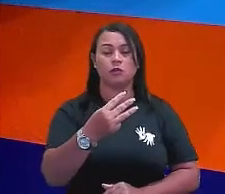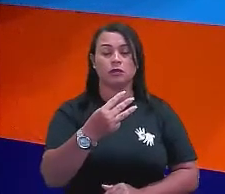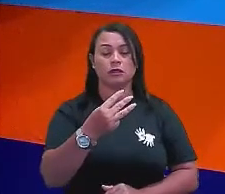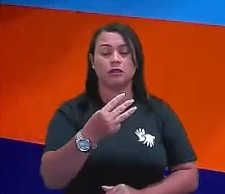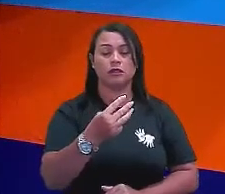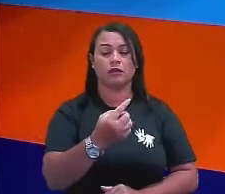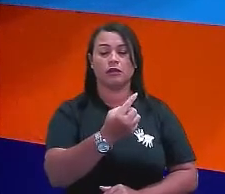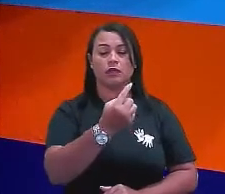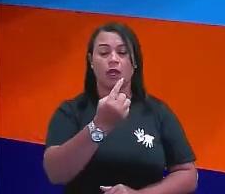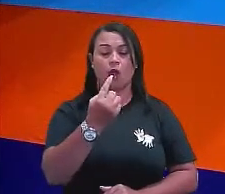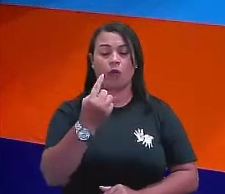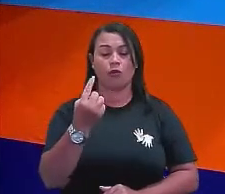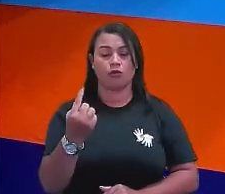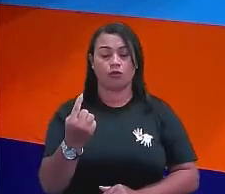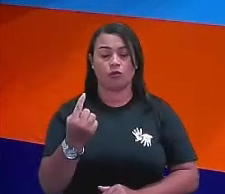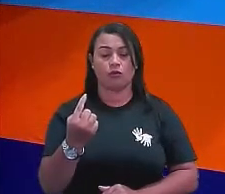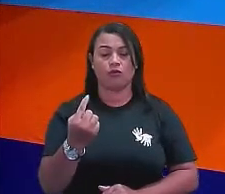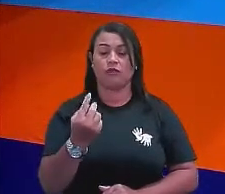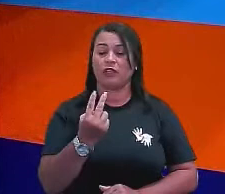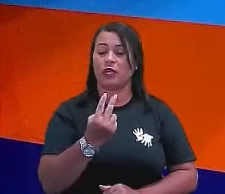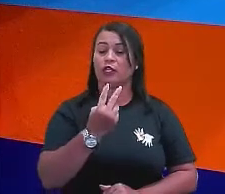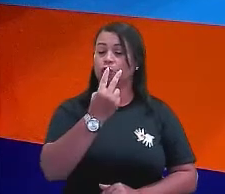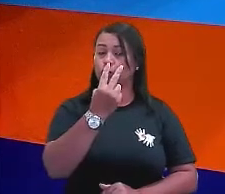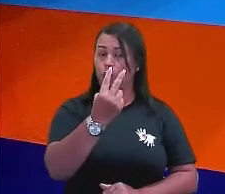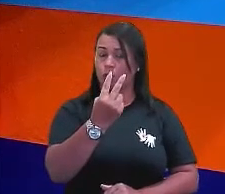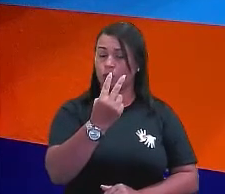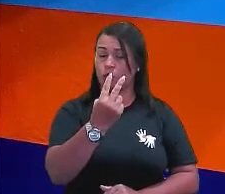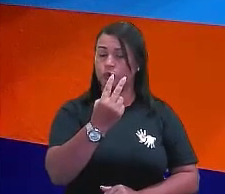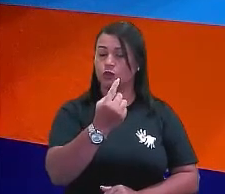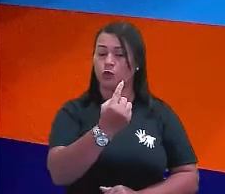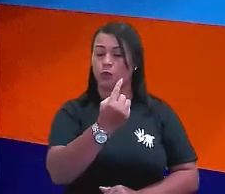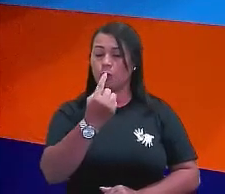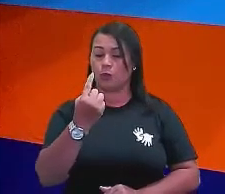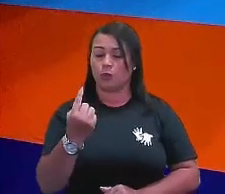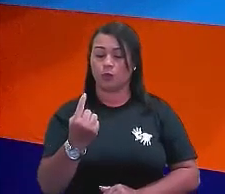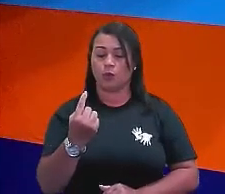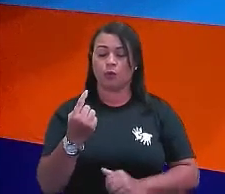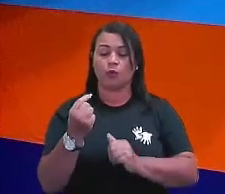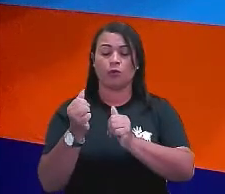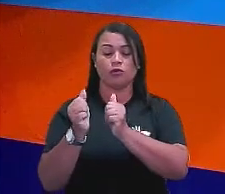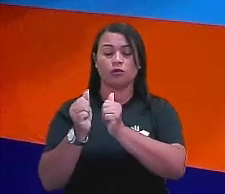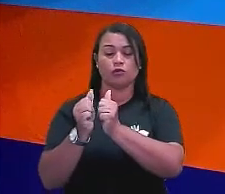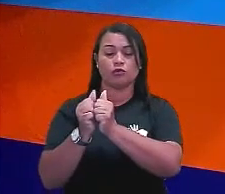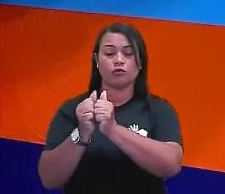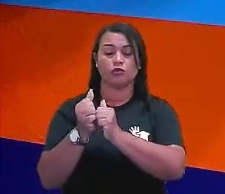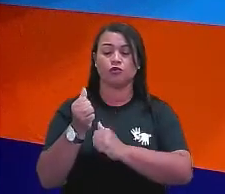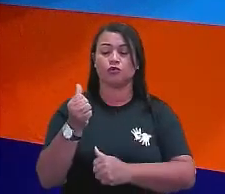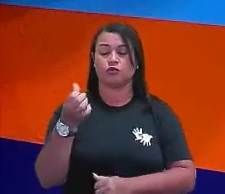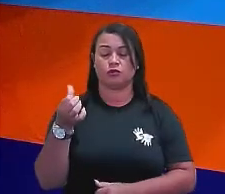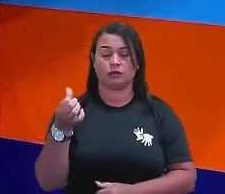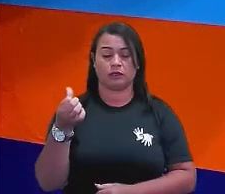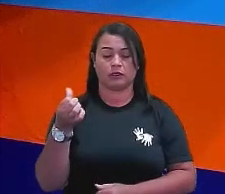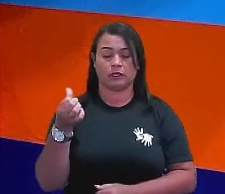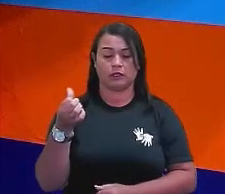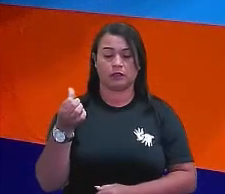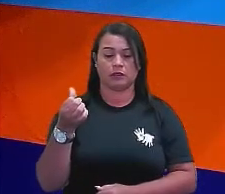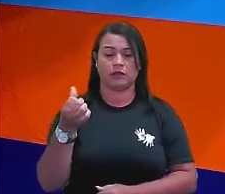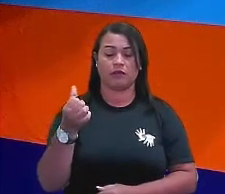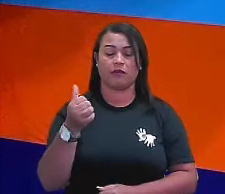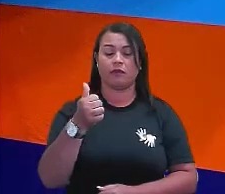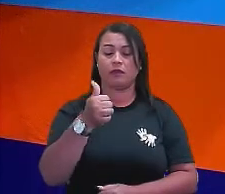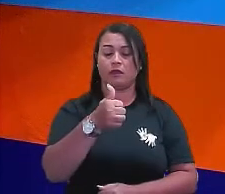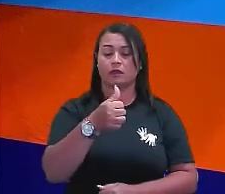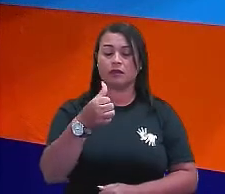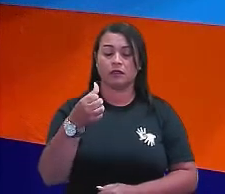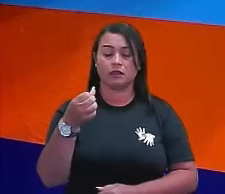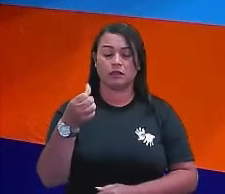tirar 1, que vai ficar 2. E o 2 eu vou deixar aqui em cima. E o 1 eu jogo aqui do lado, tá? Aí agora eu